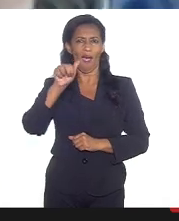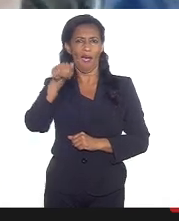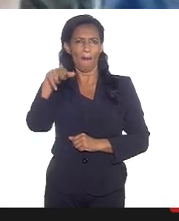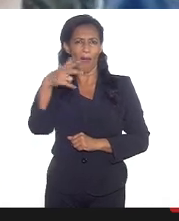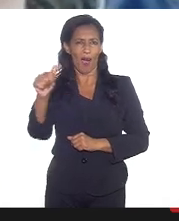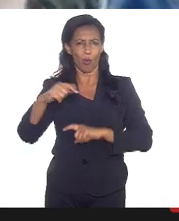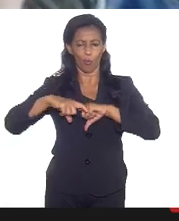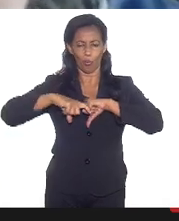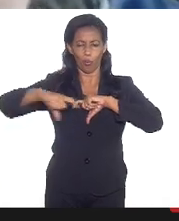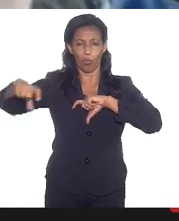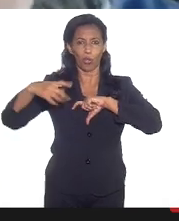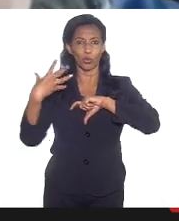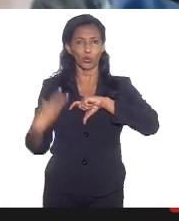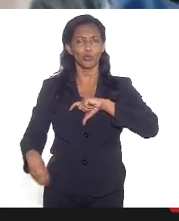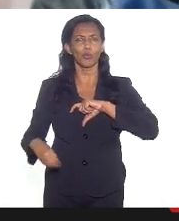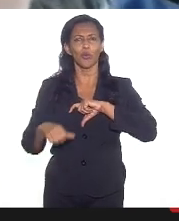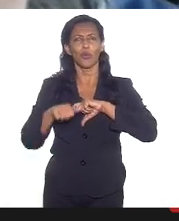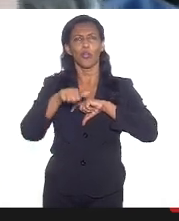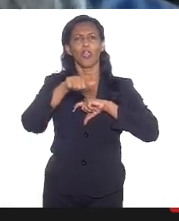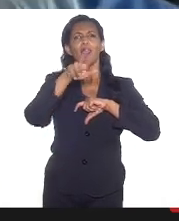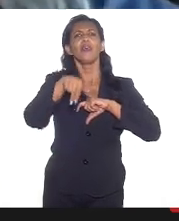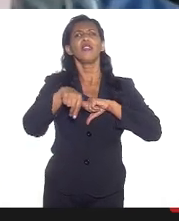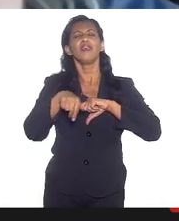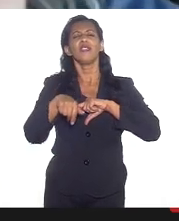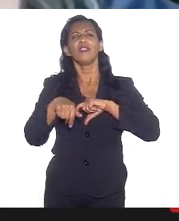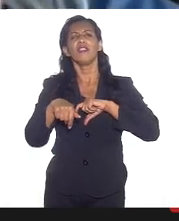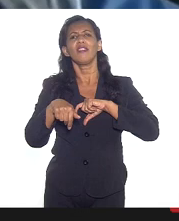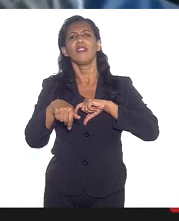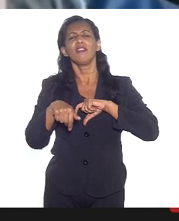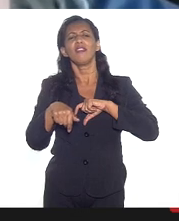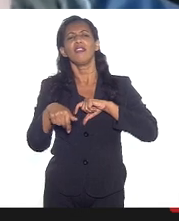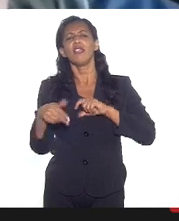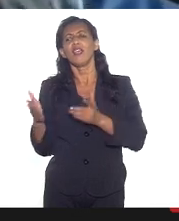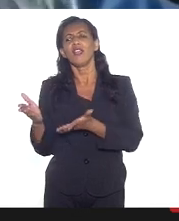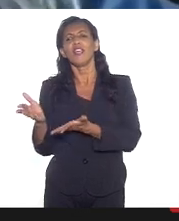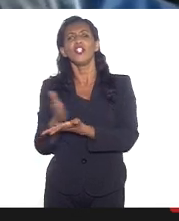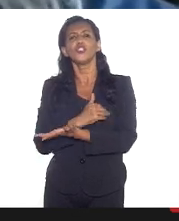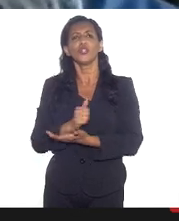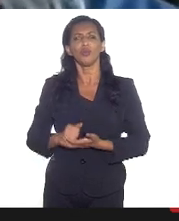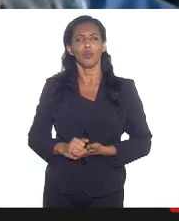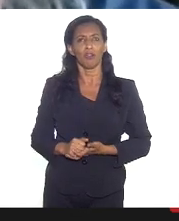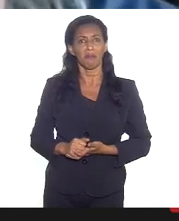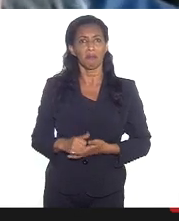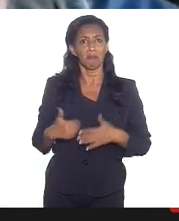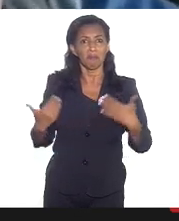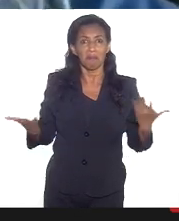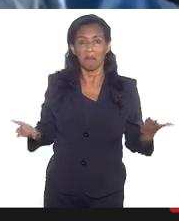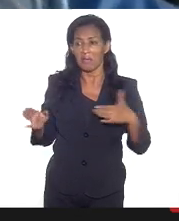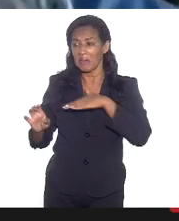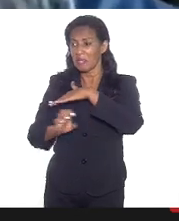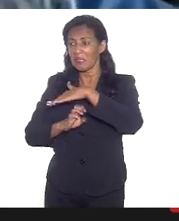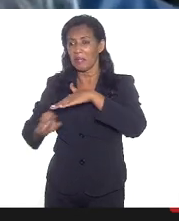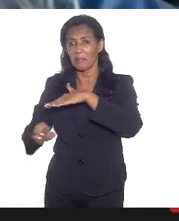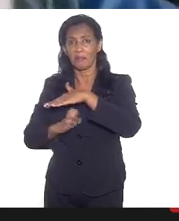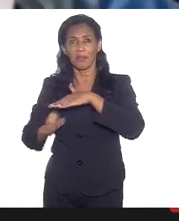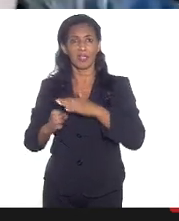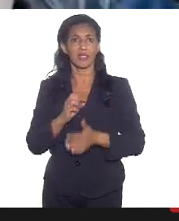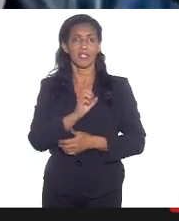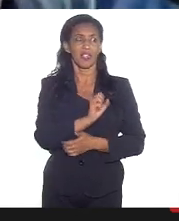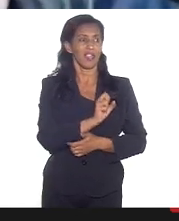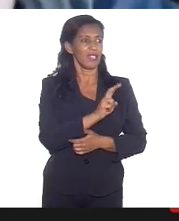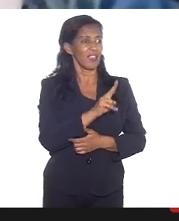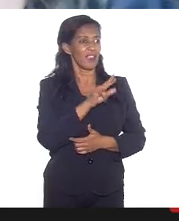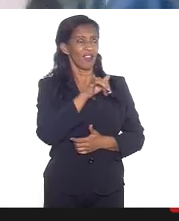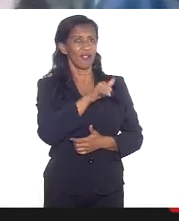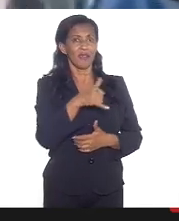tirou? Da Praia Formosa até Saracuruna, nem a concessionária, nem a supervia, parece